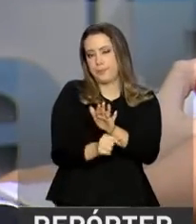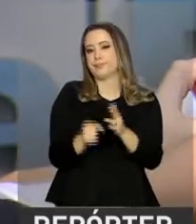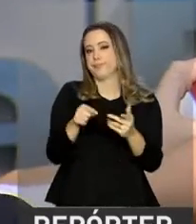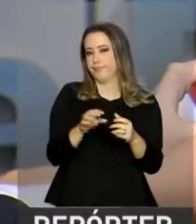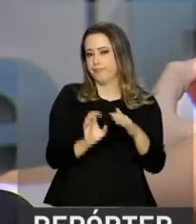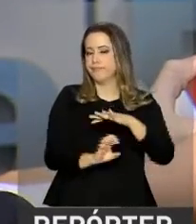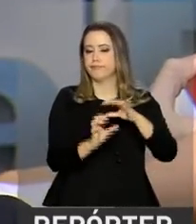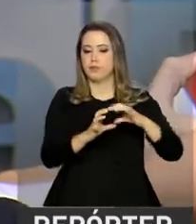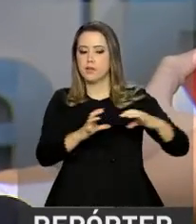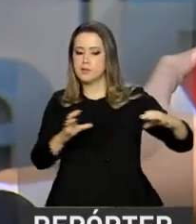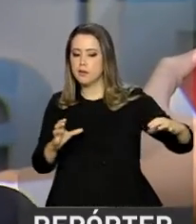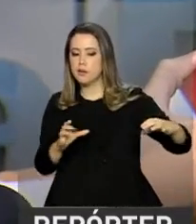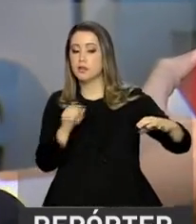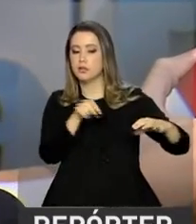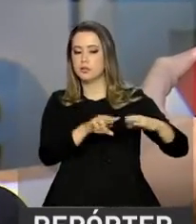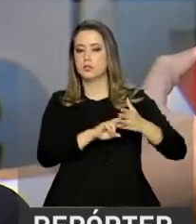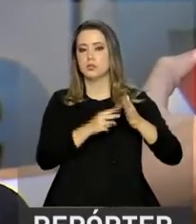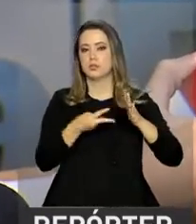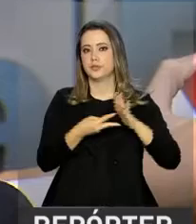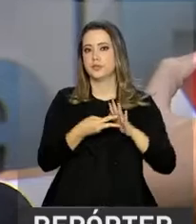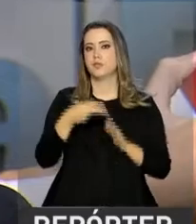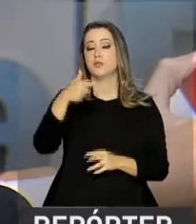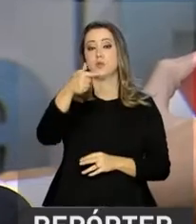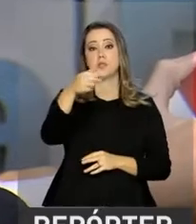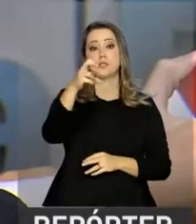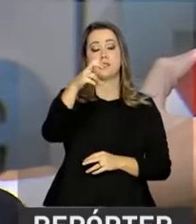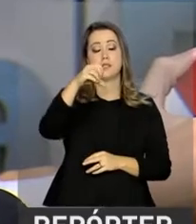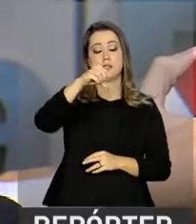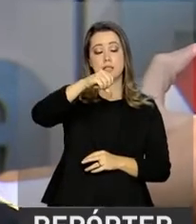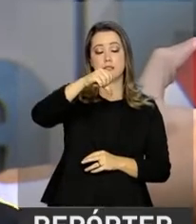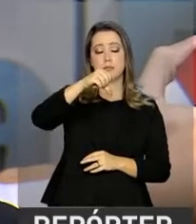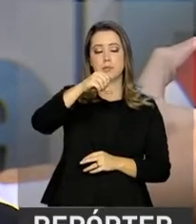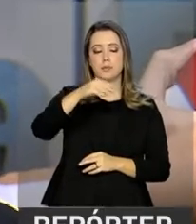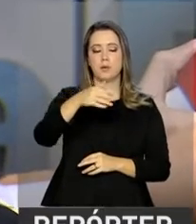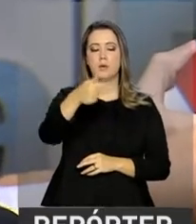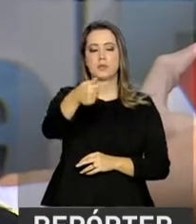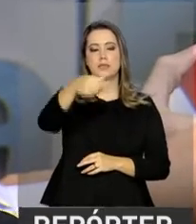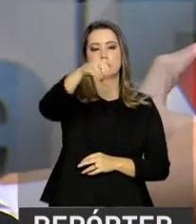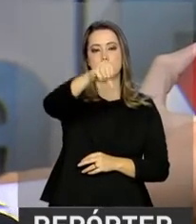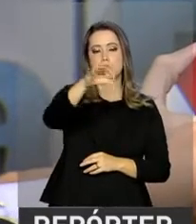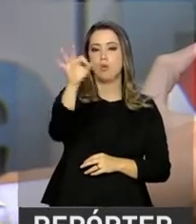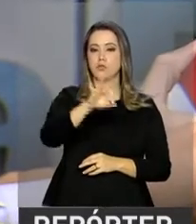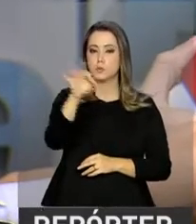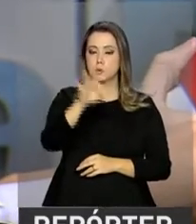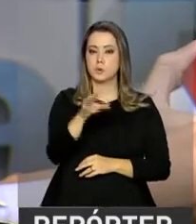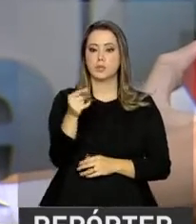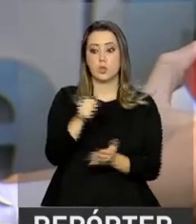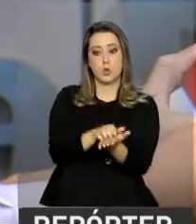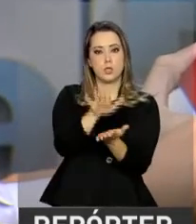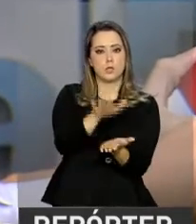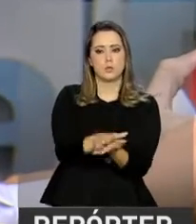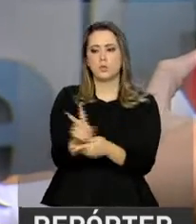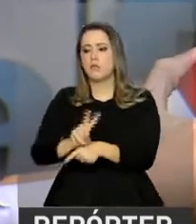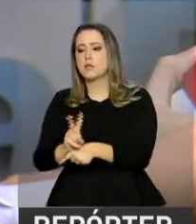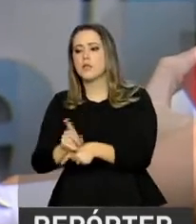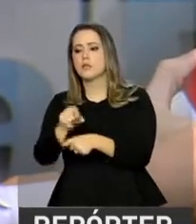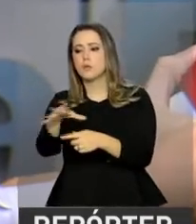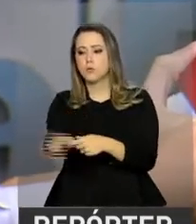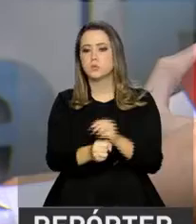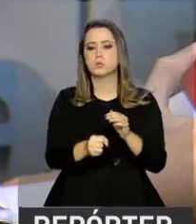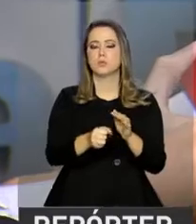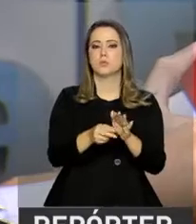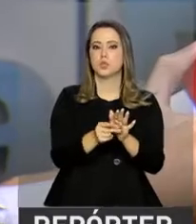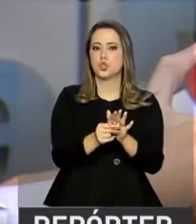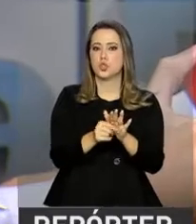contributiva eles representaram 79 por cento das autuações da receita esses mesmos contribuintes eles participam na arrecadação